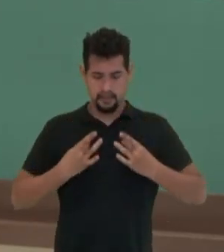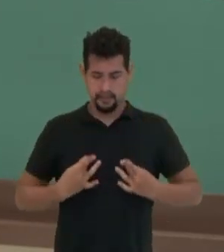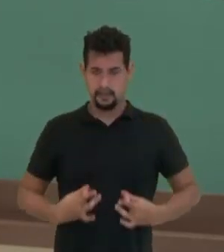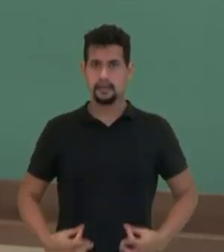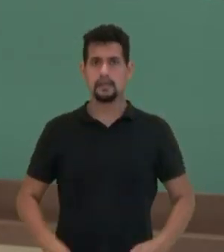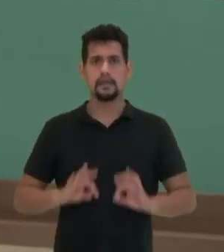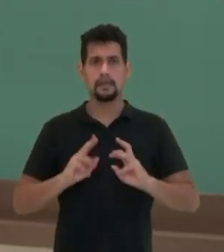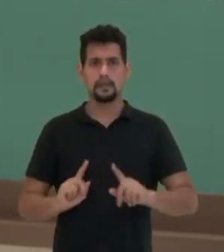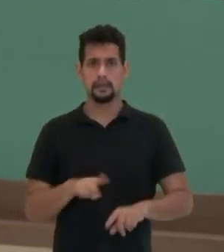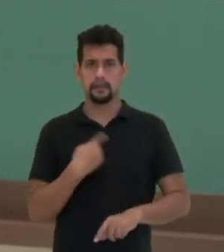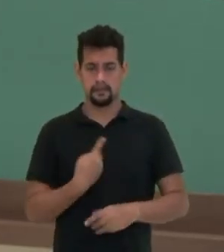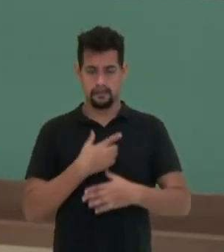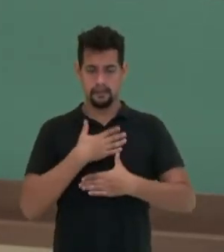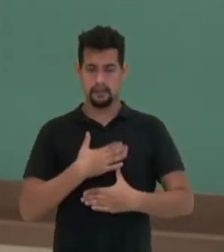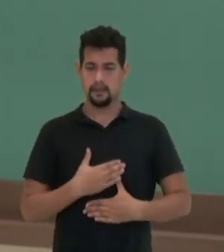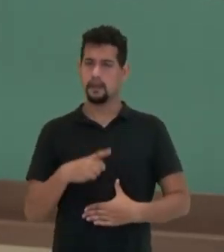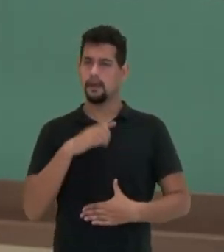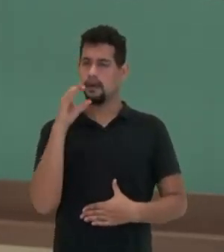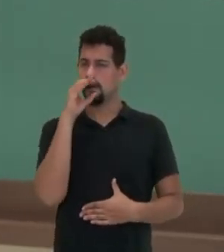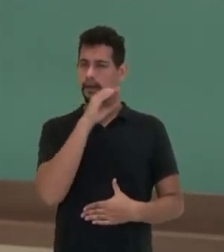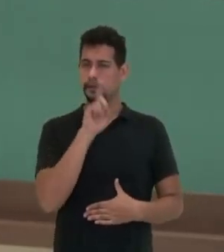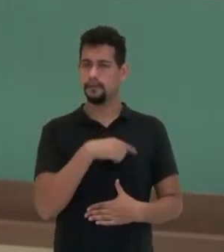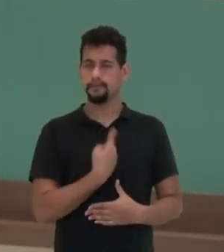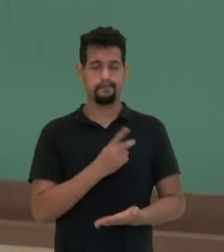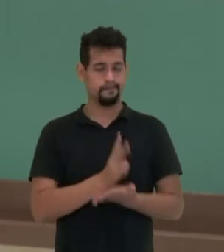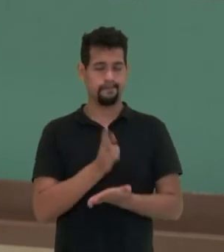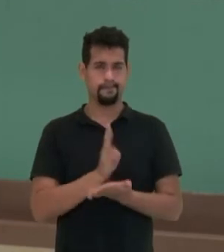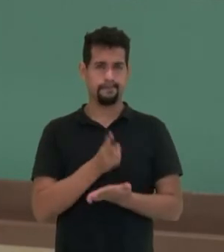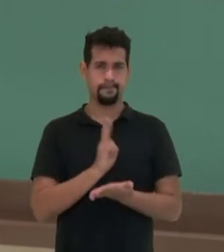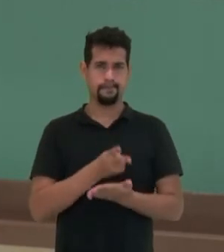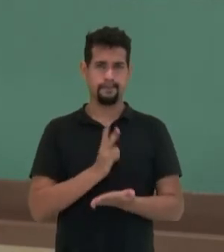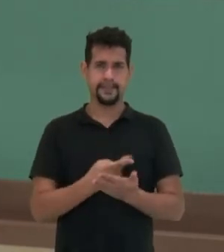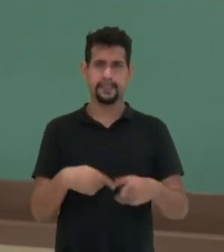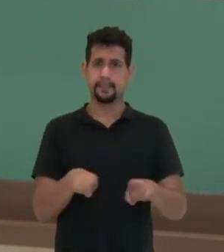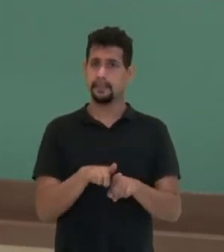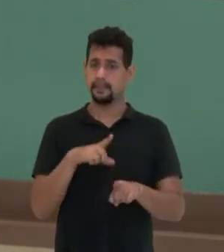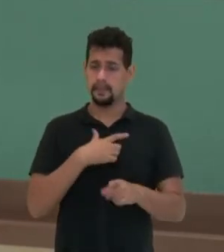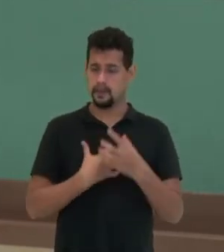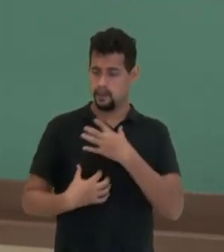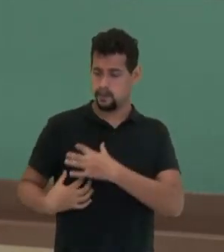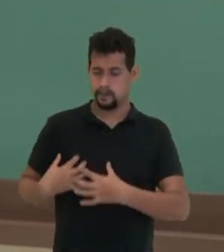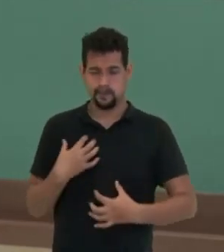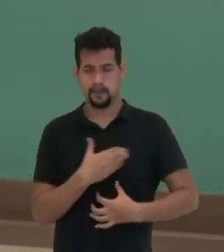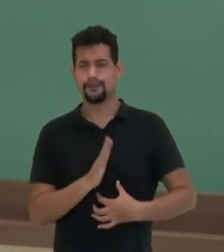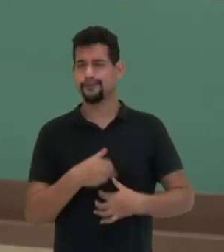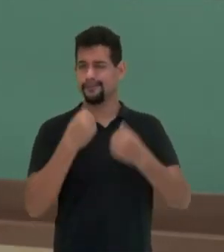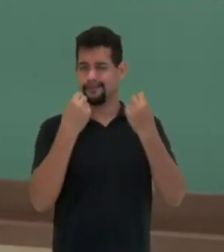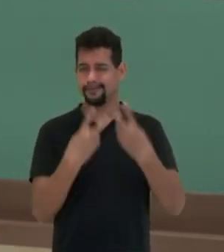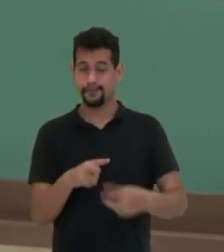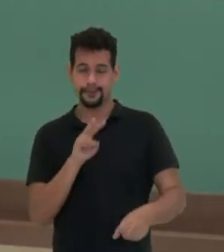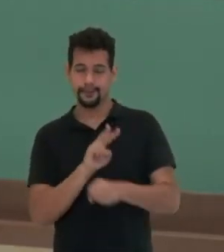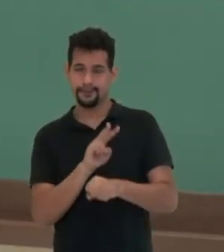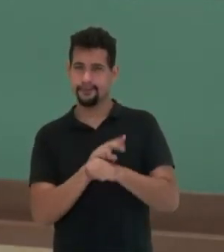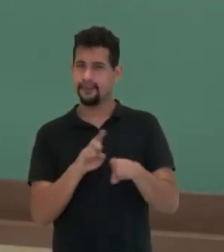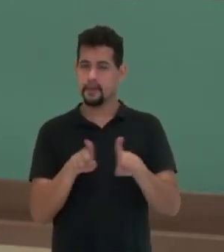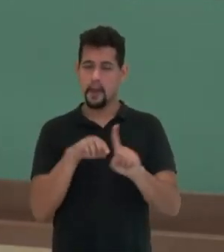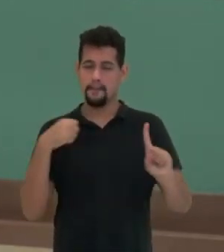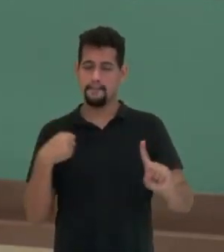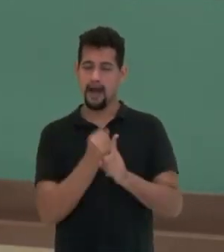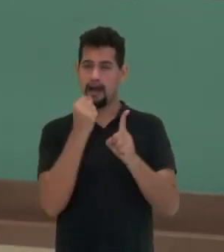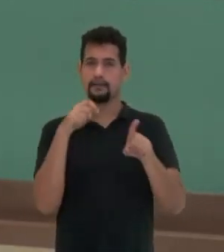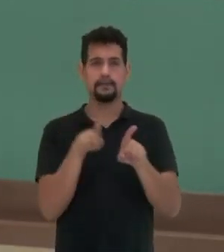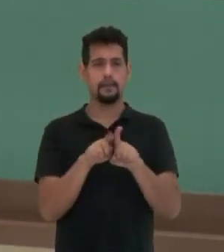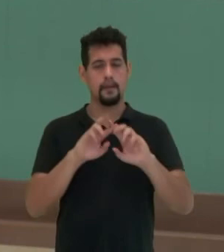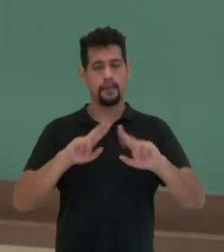corpo, mantendo essa temperatura nossa constante. Ele envolve os órgãos, né? Eu já falei, protegendo de impactos, principalmente